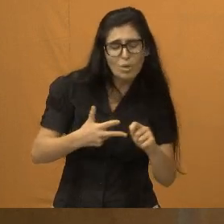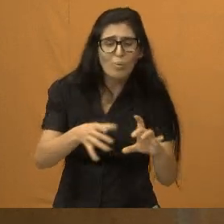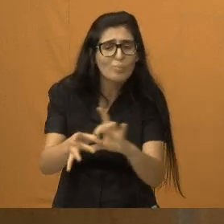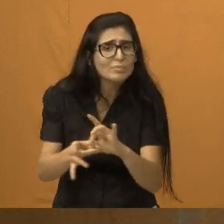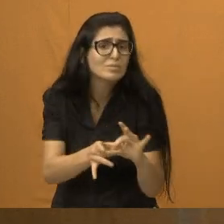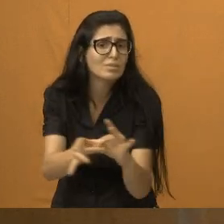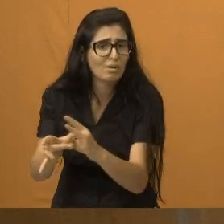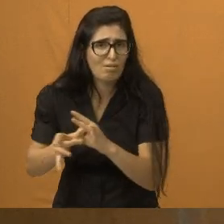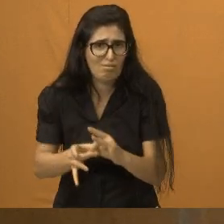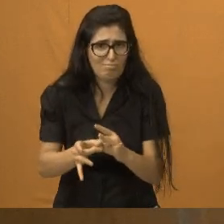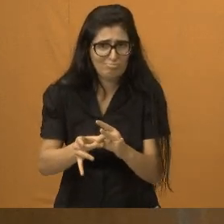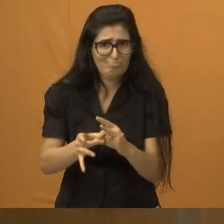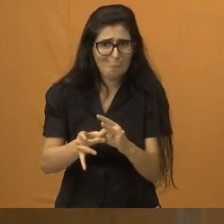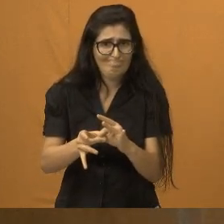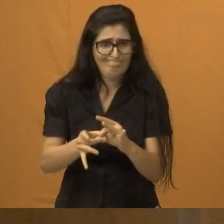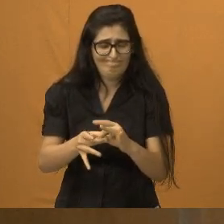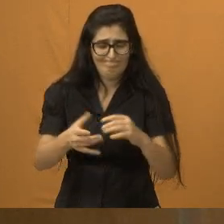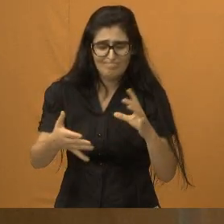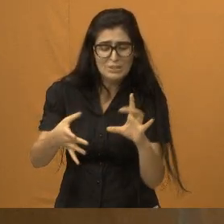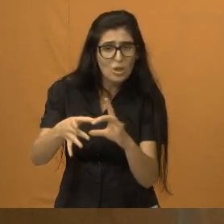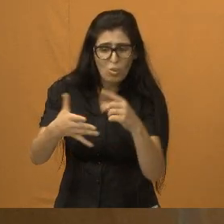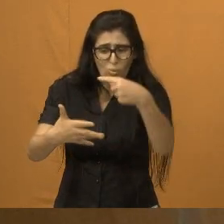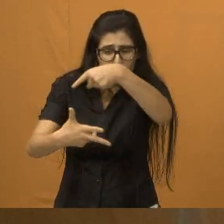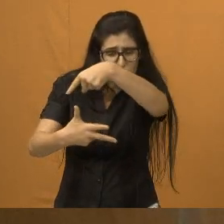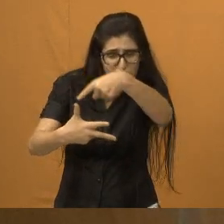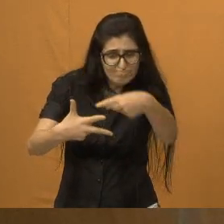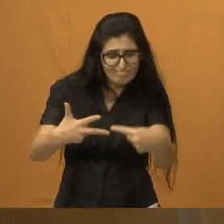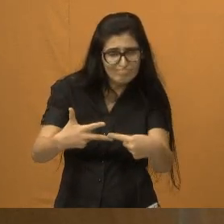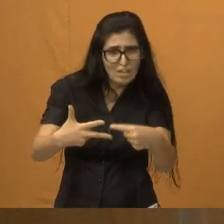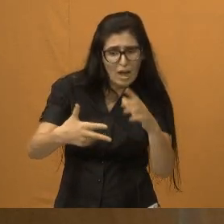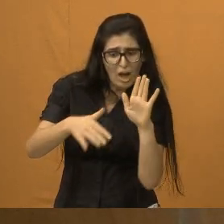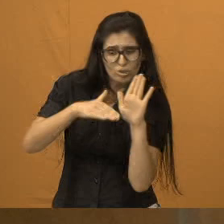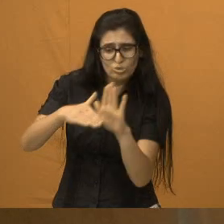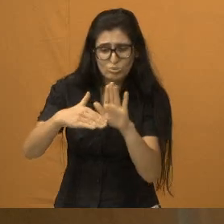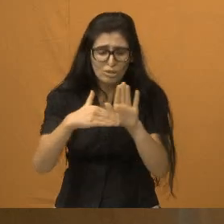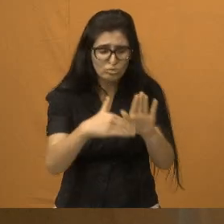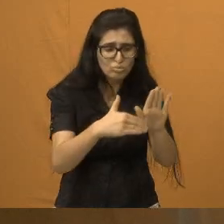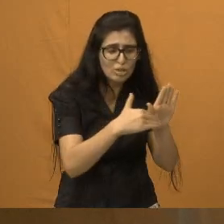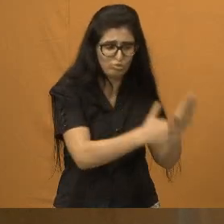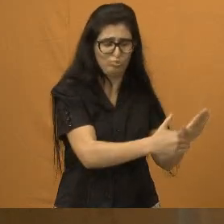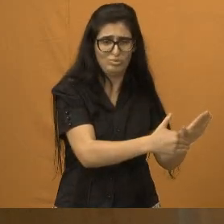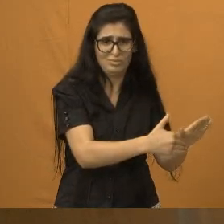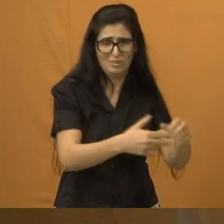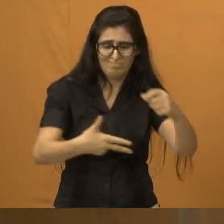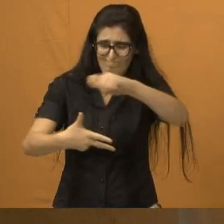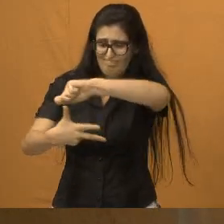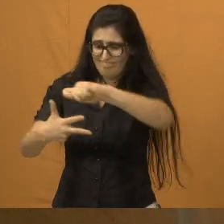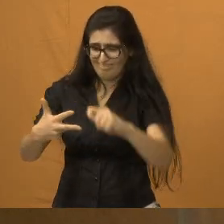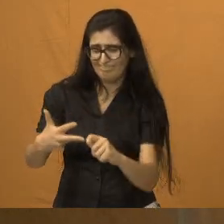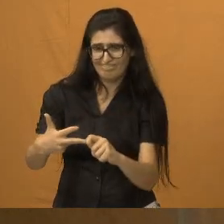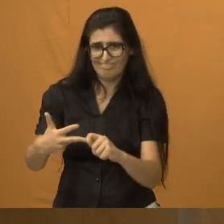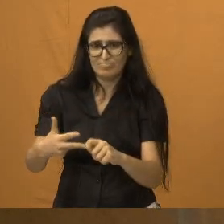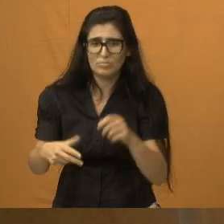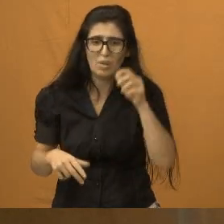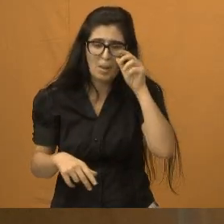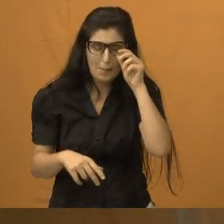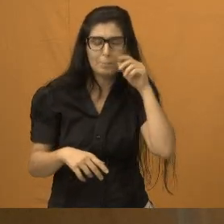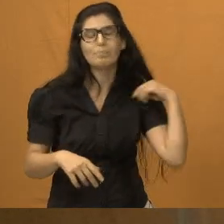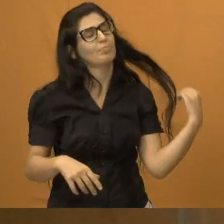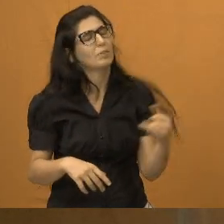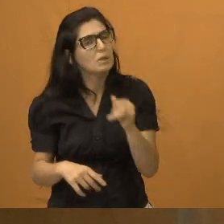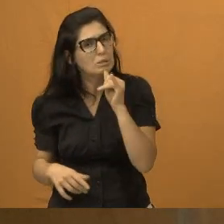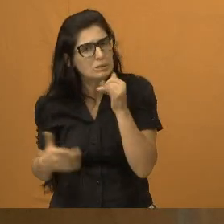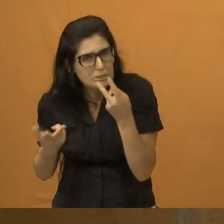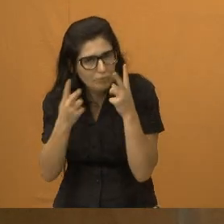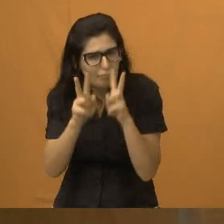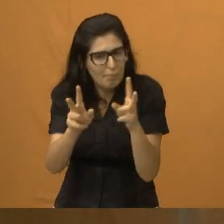eles ocorrem de acordo com o que já está parceiro, e paga só a parte municipal. Agora, o não ocorrimento desses valores aqui, que você viu que foi